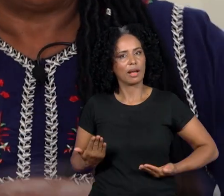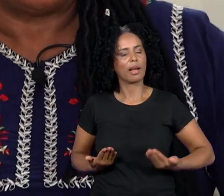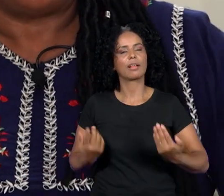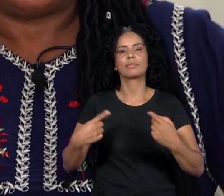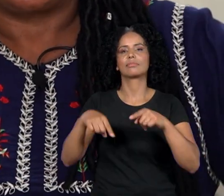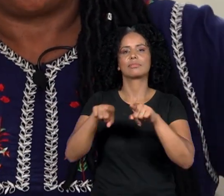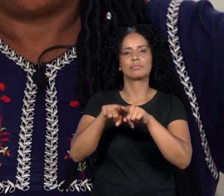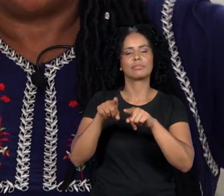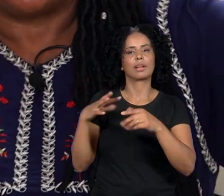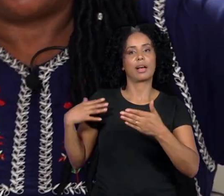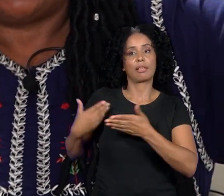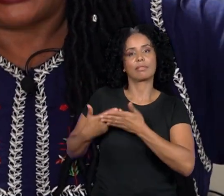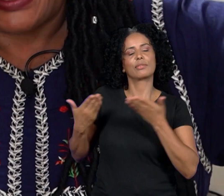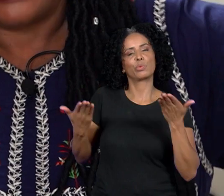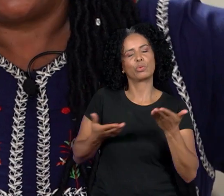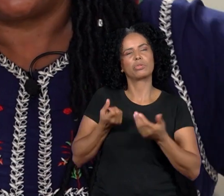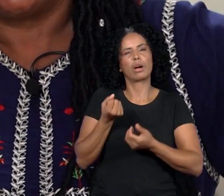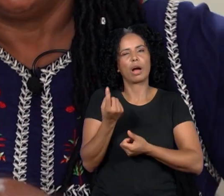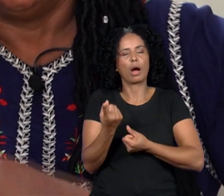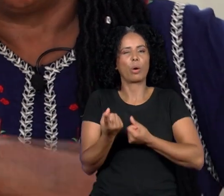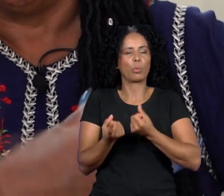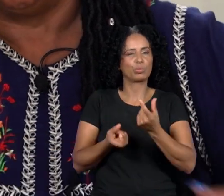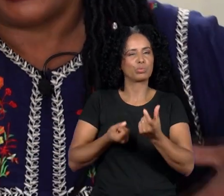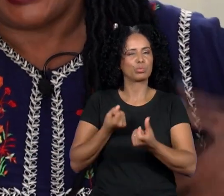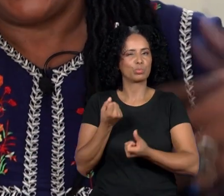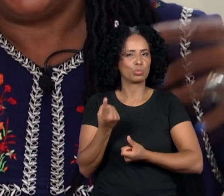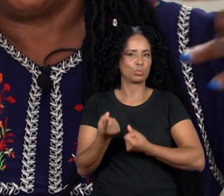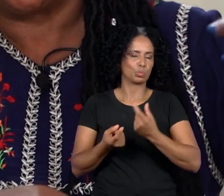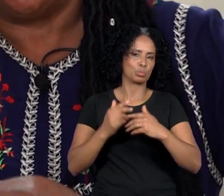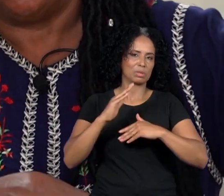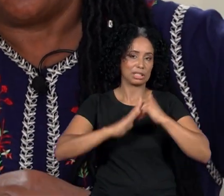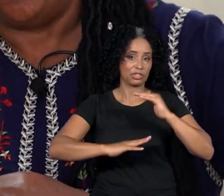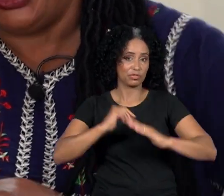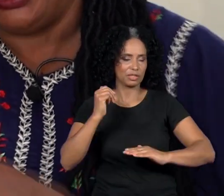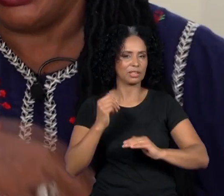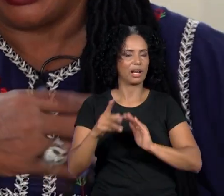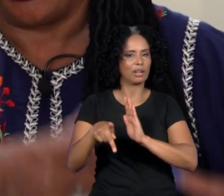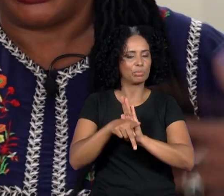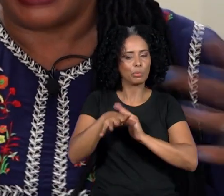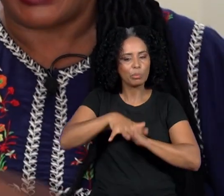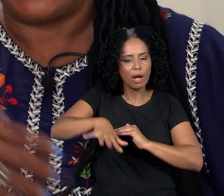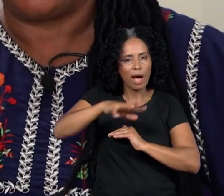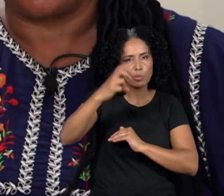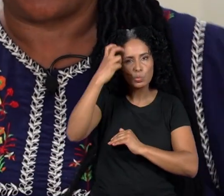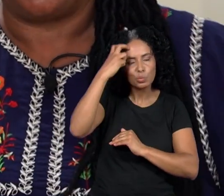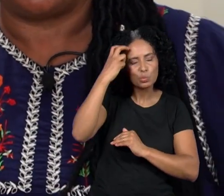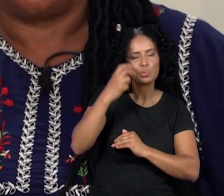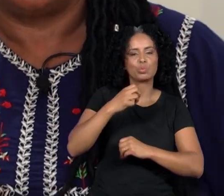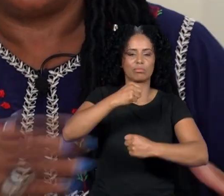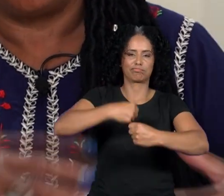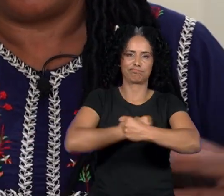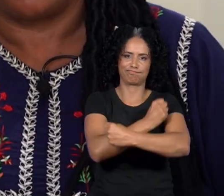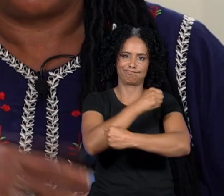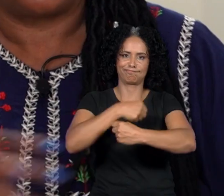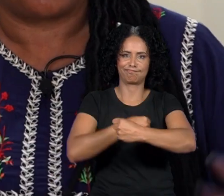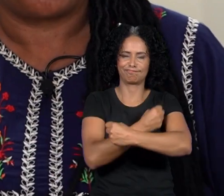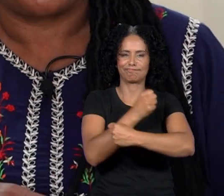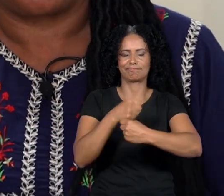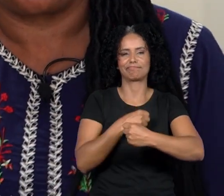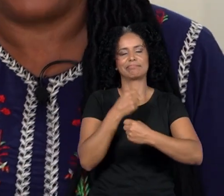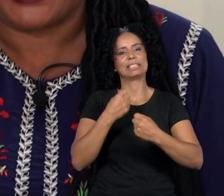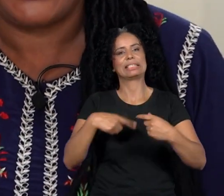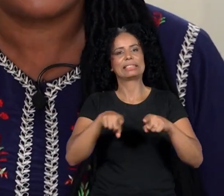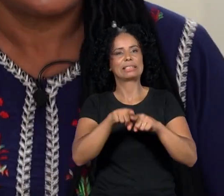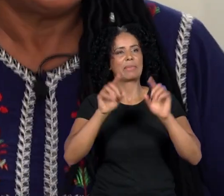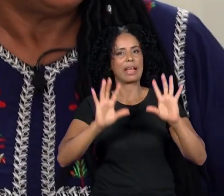Nós fazemos também aqui algumas atividades culturais, com comida, culinária, com essa coisa toda. Tem eventos, roda de